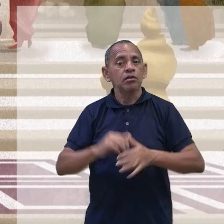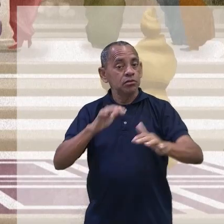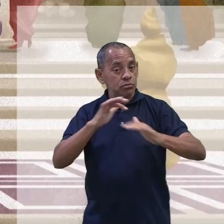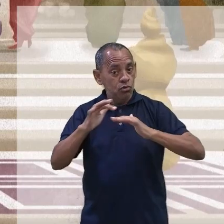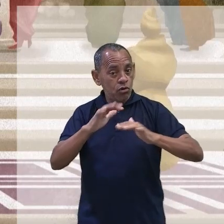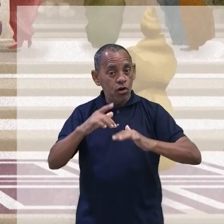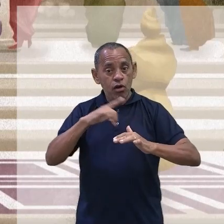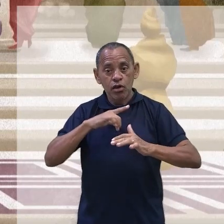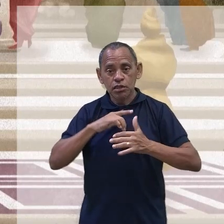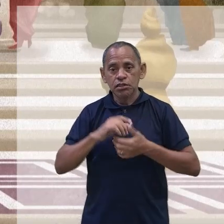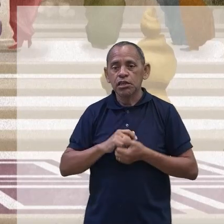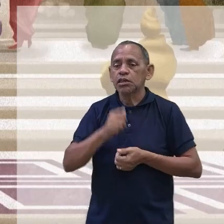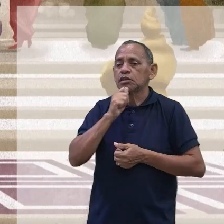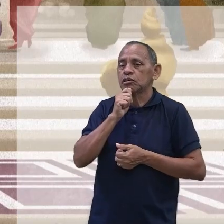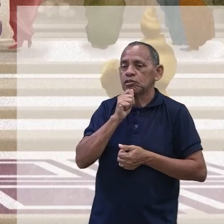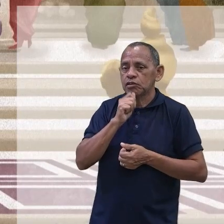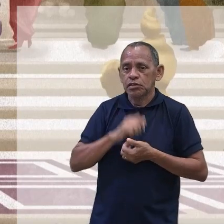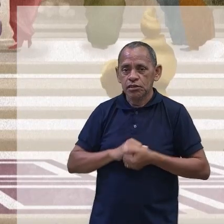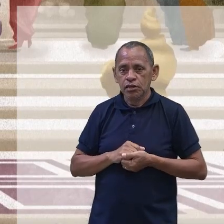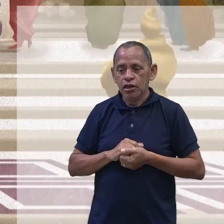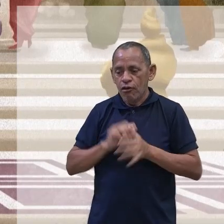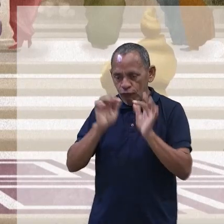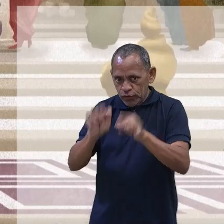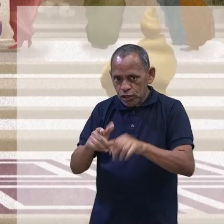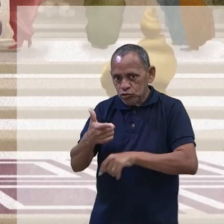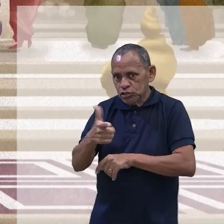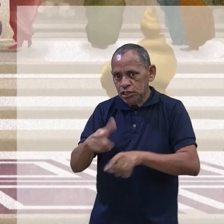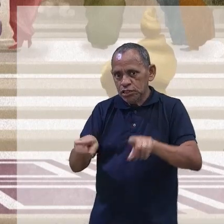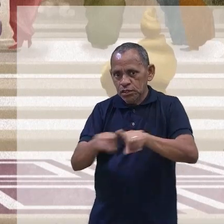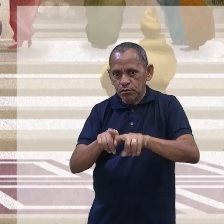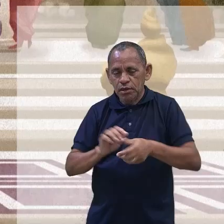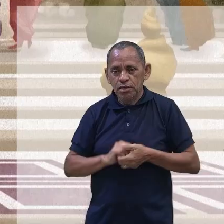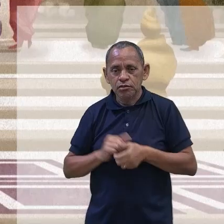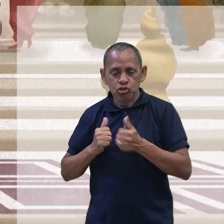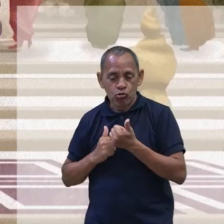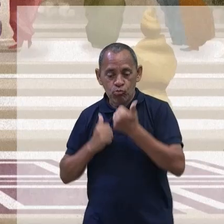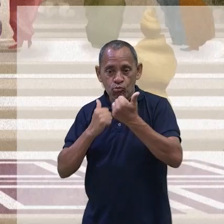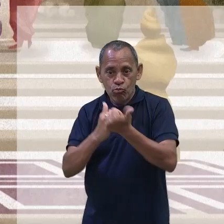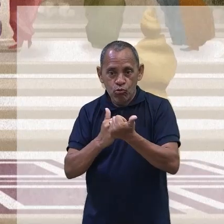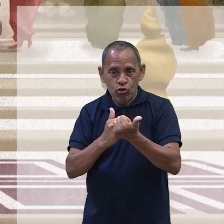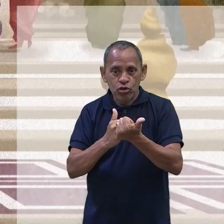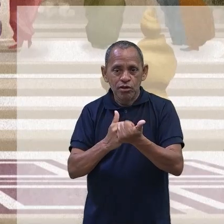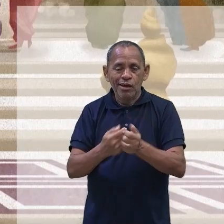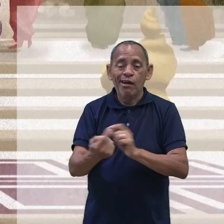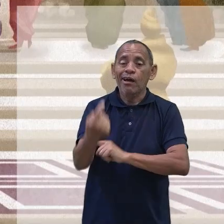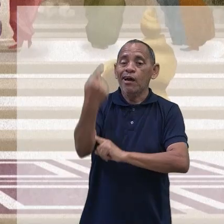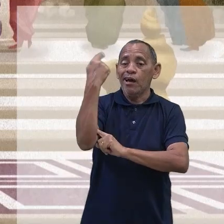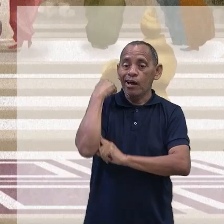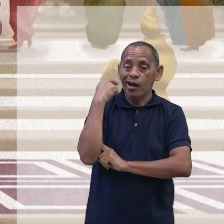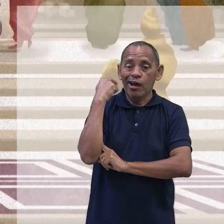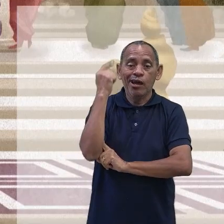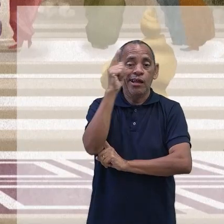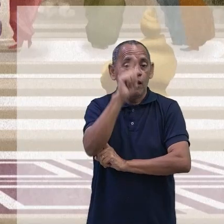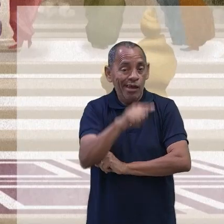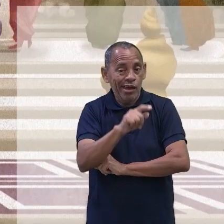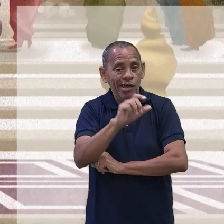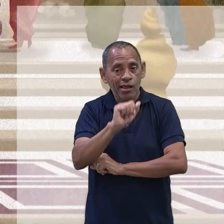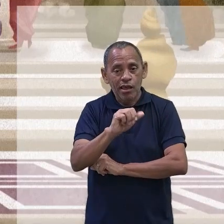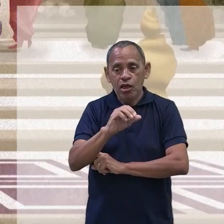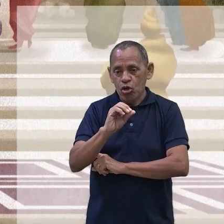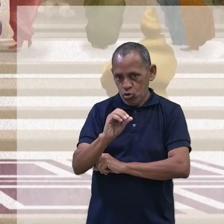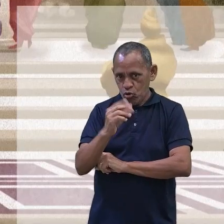ainda infindo. Nem já foi, nem será. Ora é, todo e coeso,